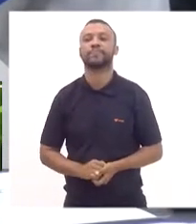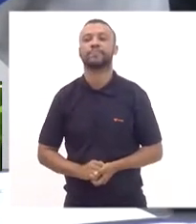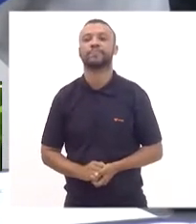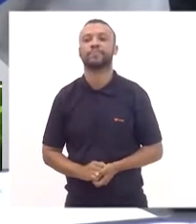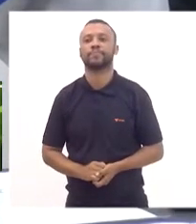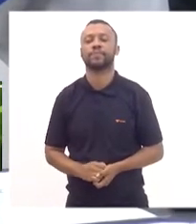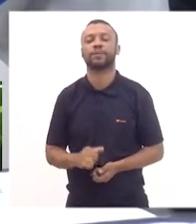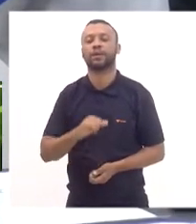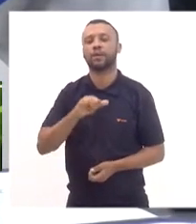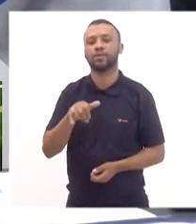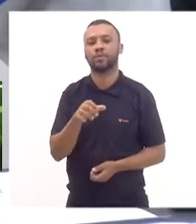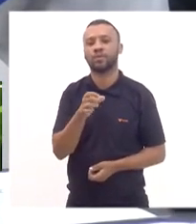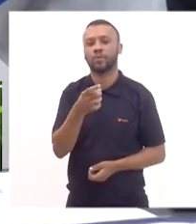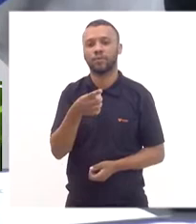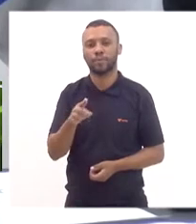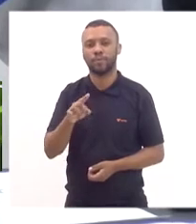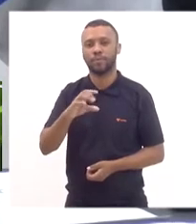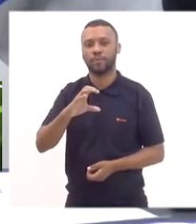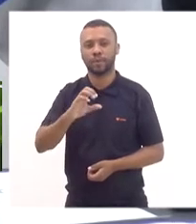João Carlos,